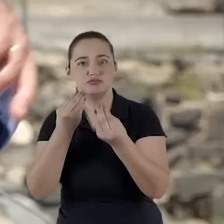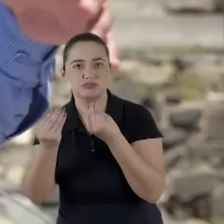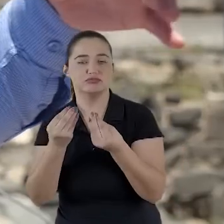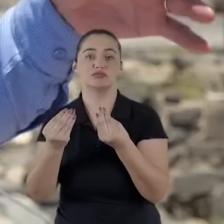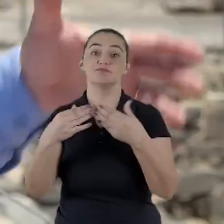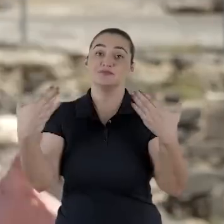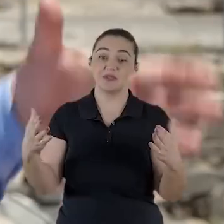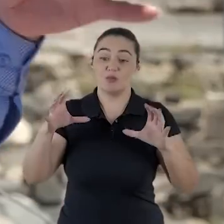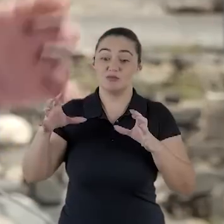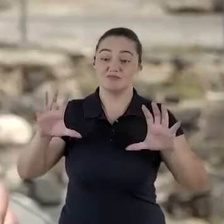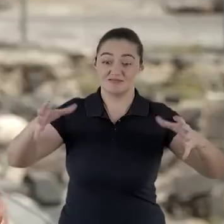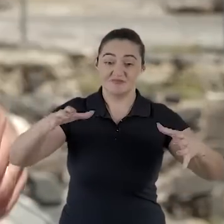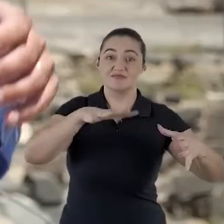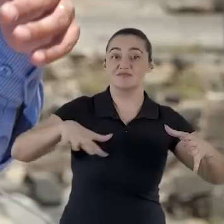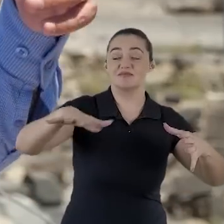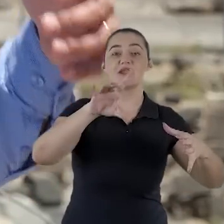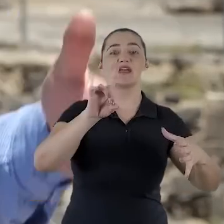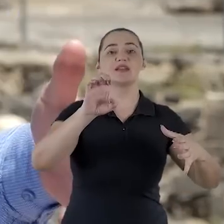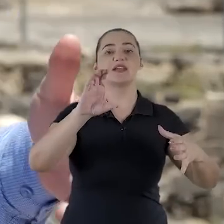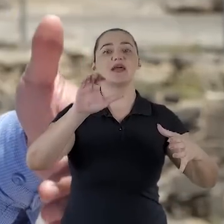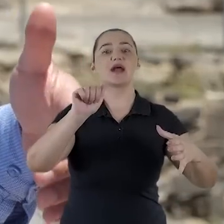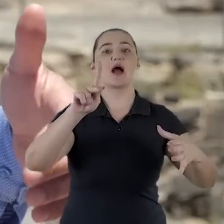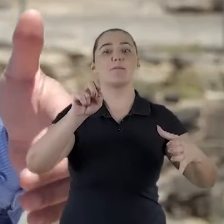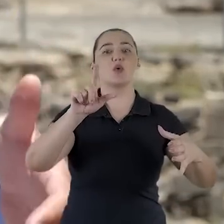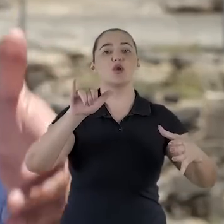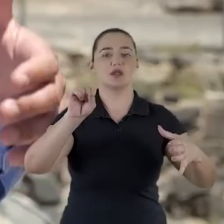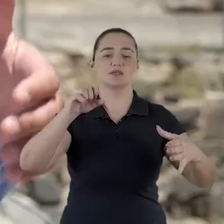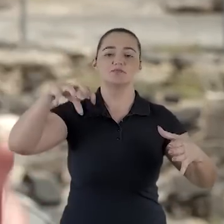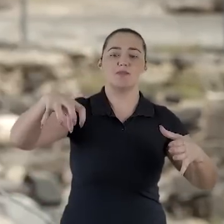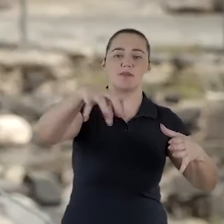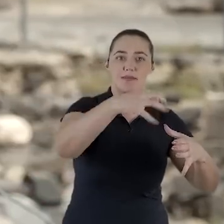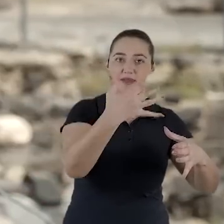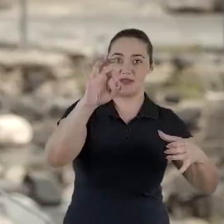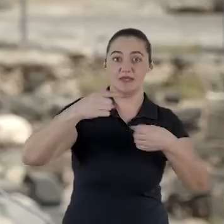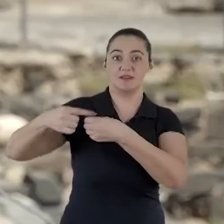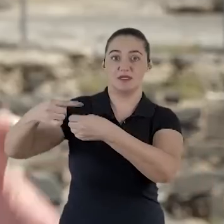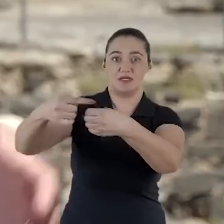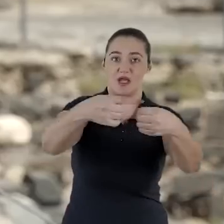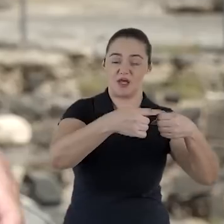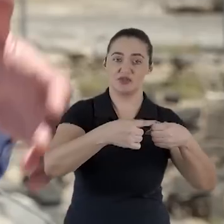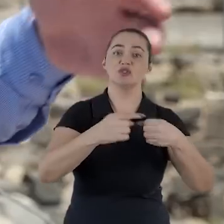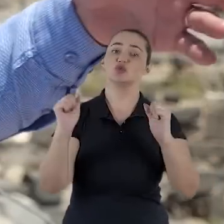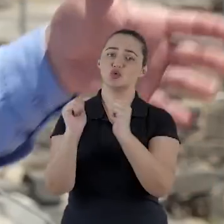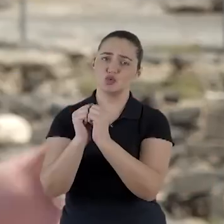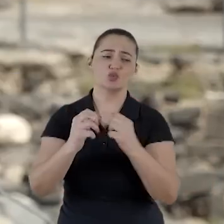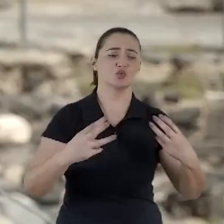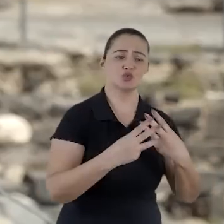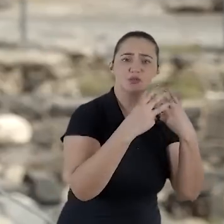Então, a Decápolis estava prosperando, e aqui é a vizinhança onde os judeus e Jesus estavam vivendo.